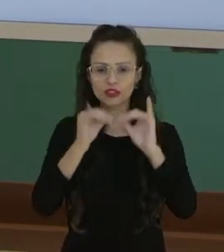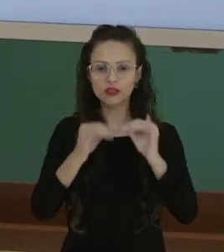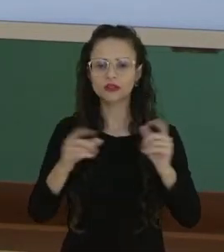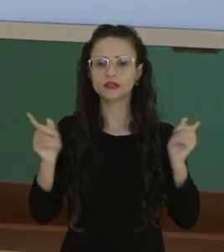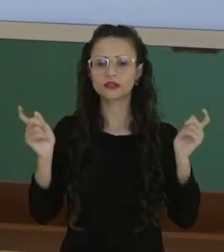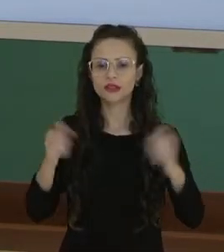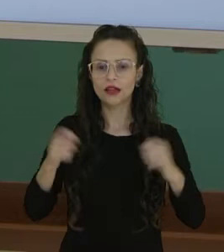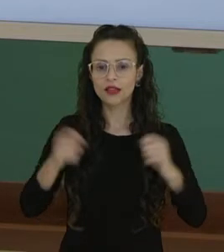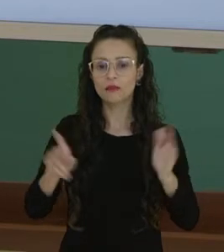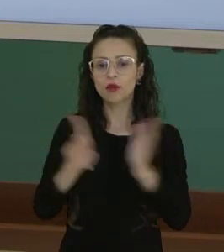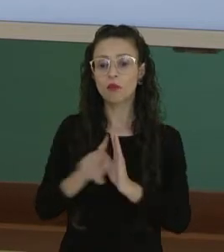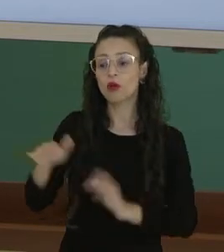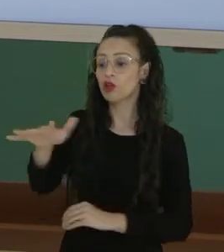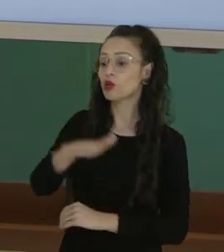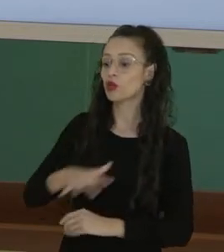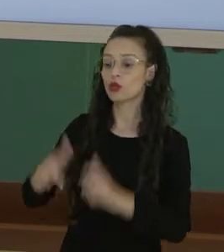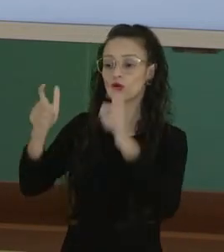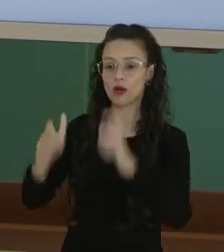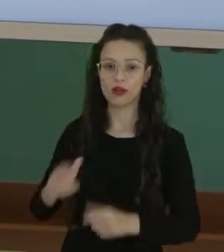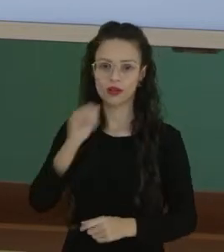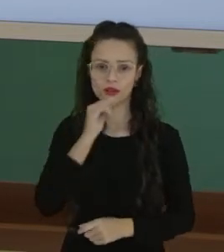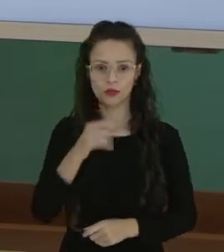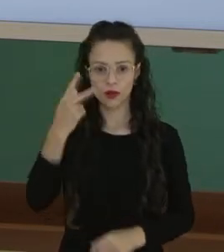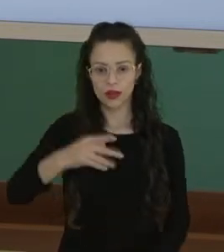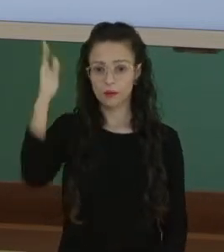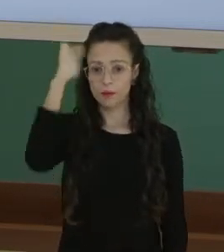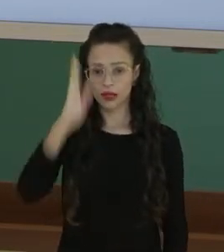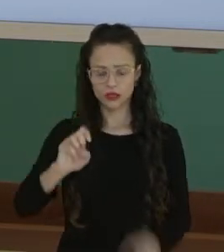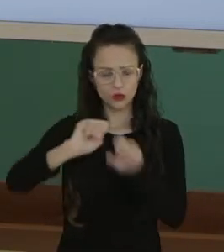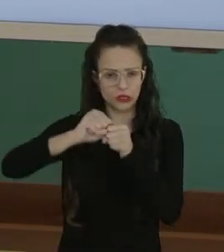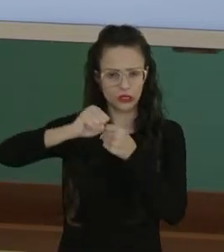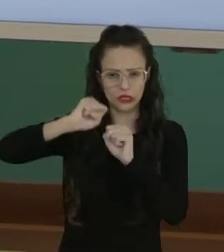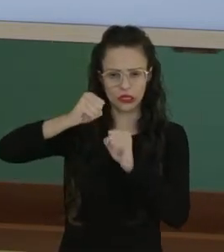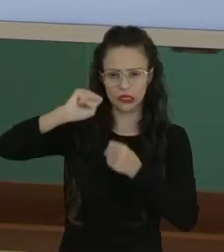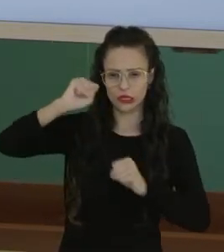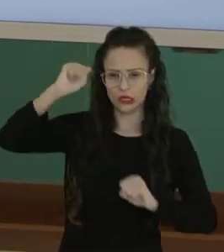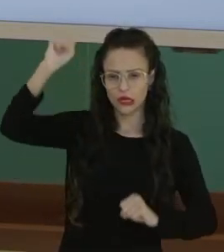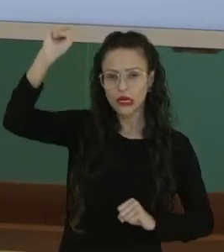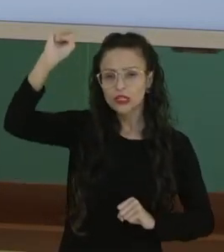potencialidades da região. Como o nosso Brasil é muito grande, às vezes uma